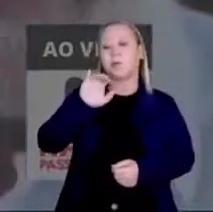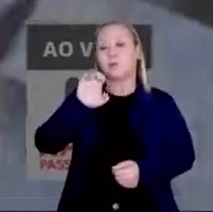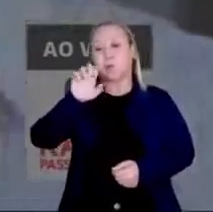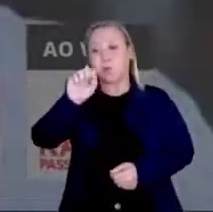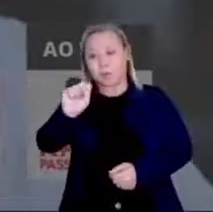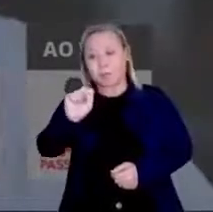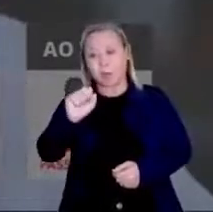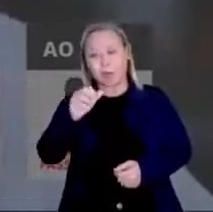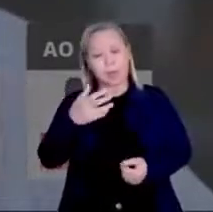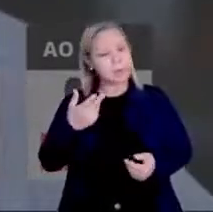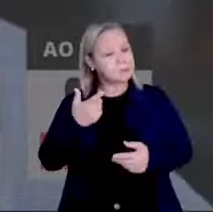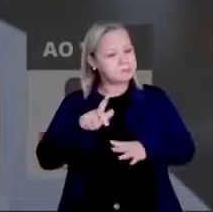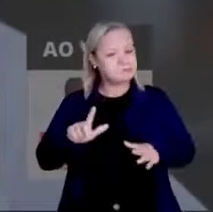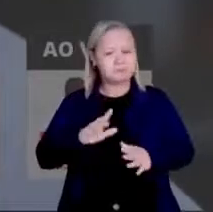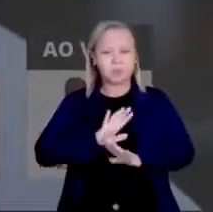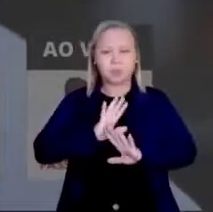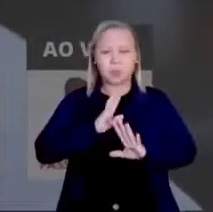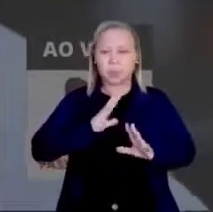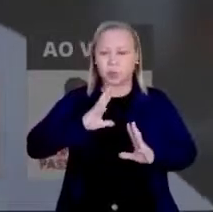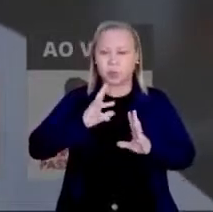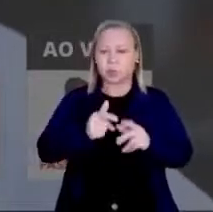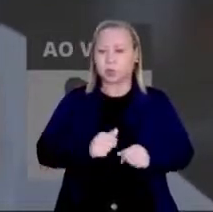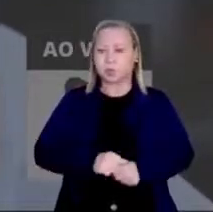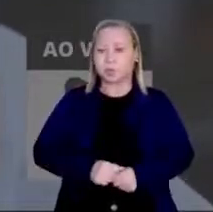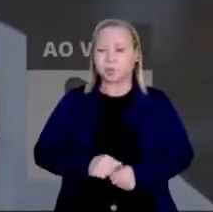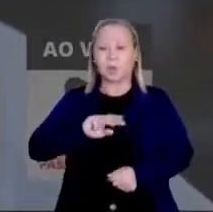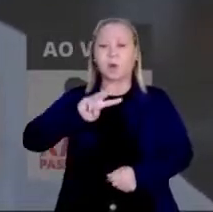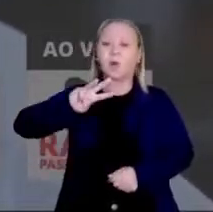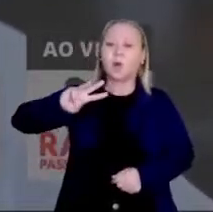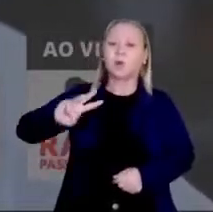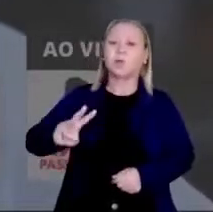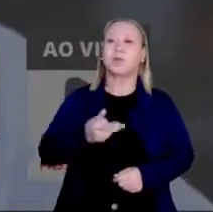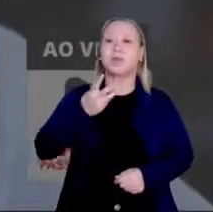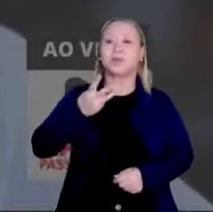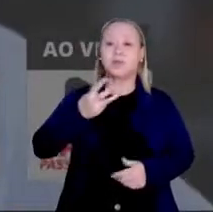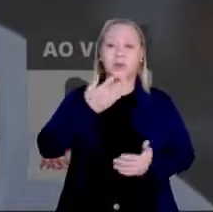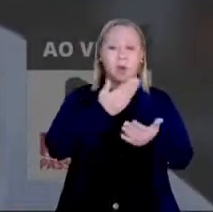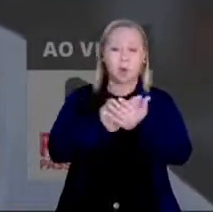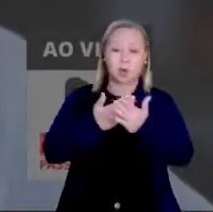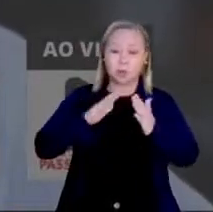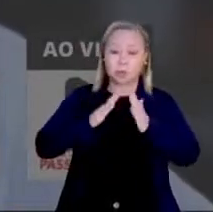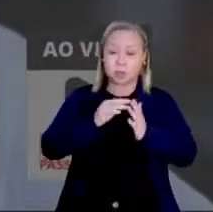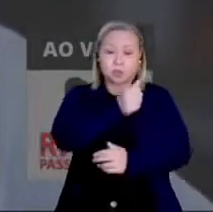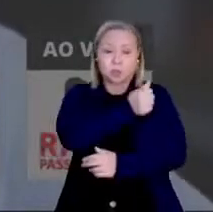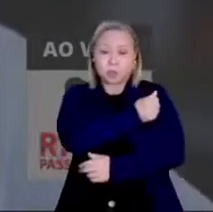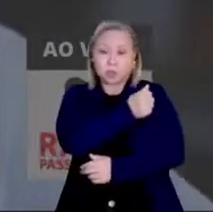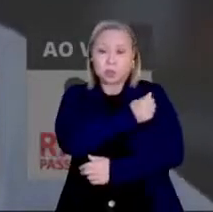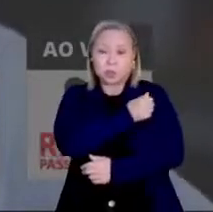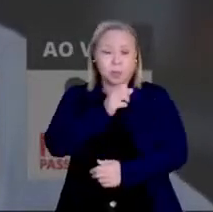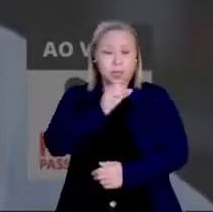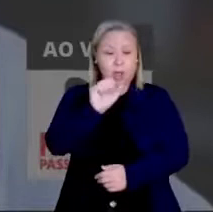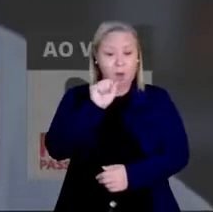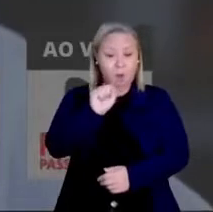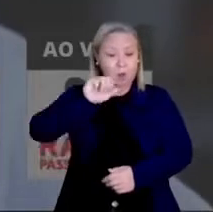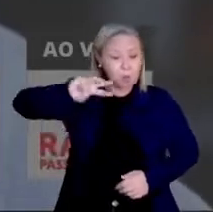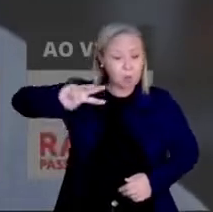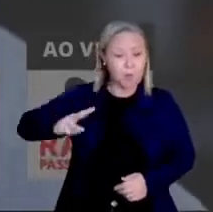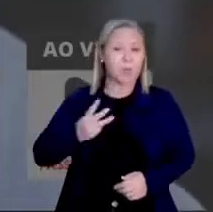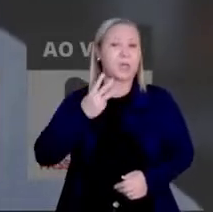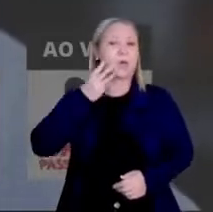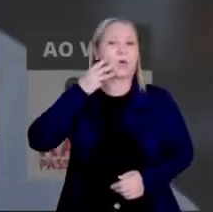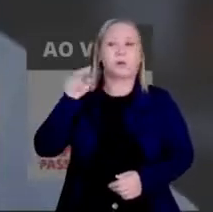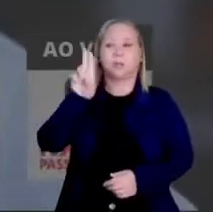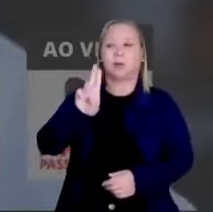experiência de vida minha. Eu sei o que significa para um trabalhador comum, sabe, um curso